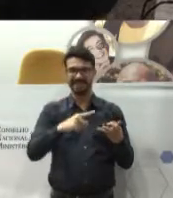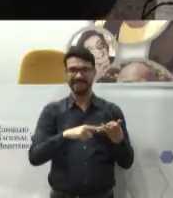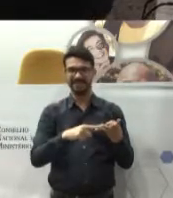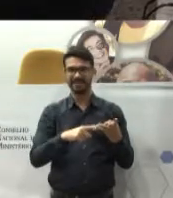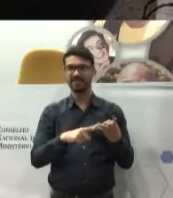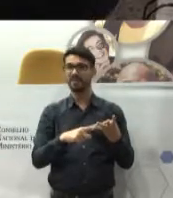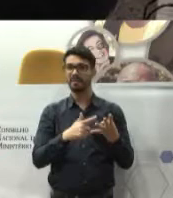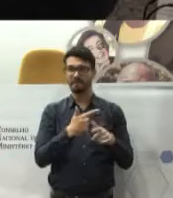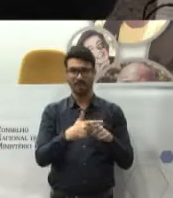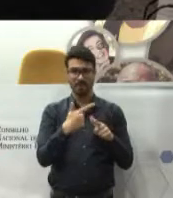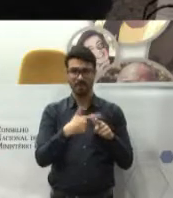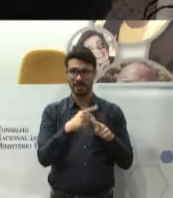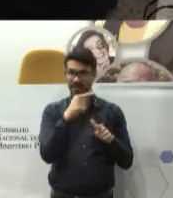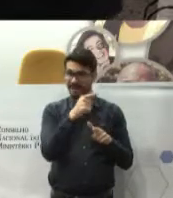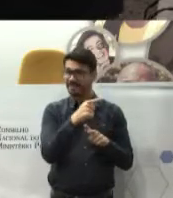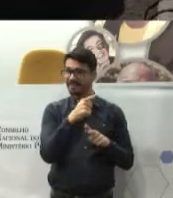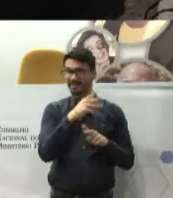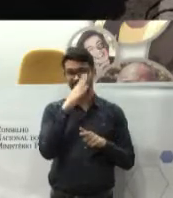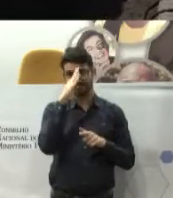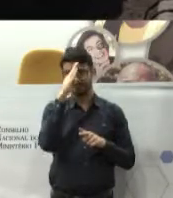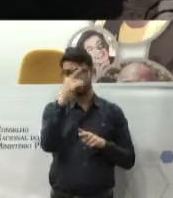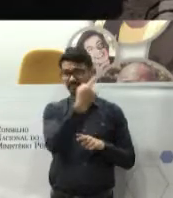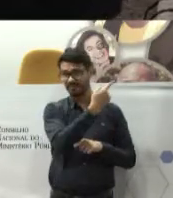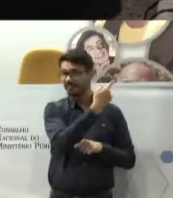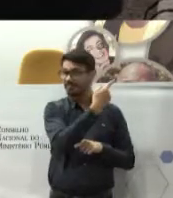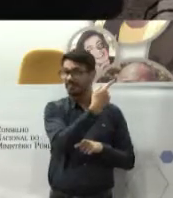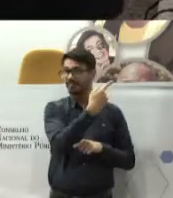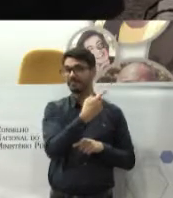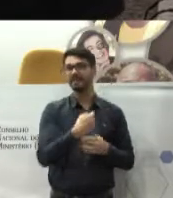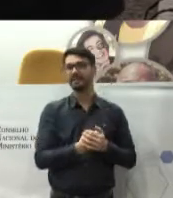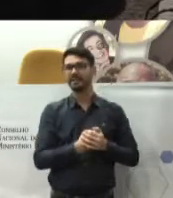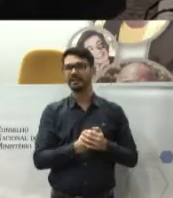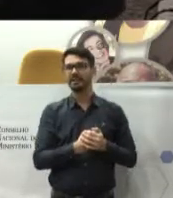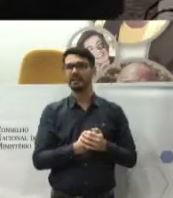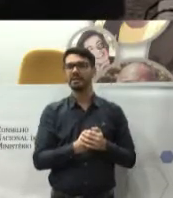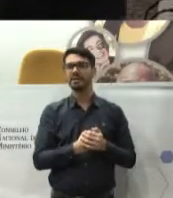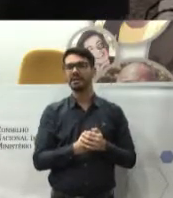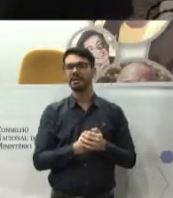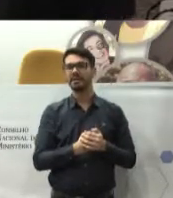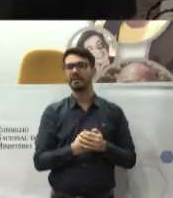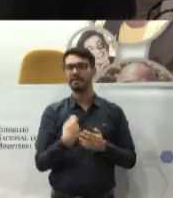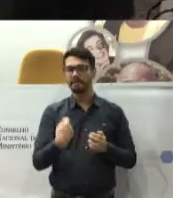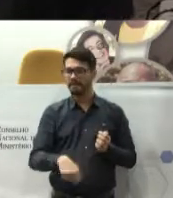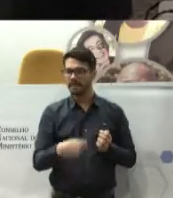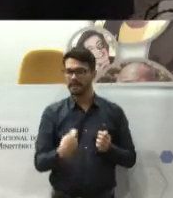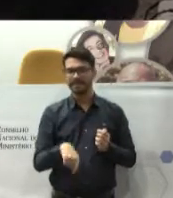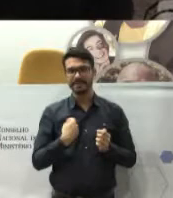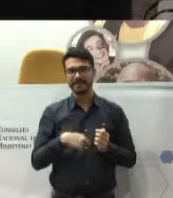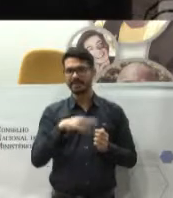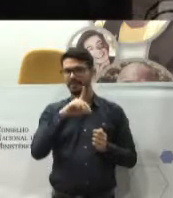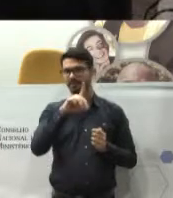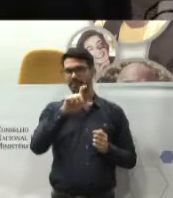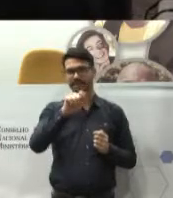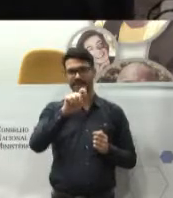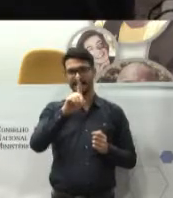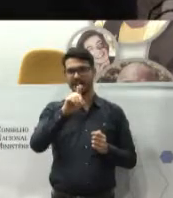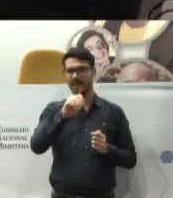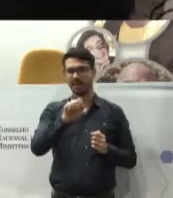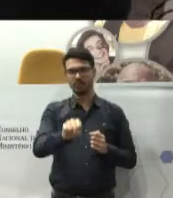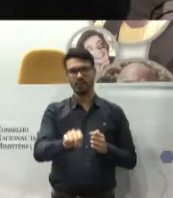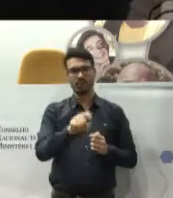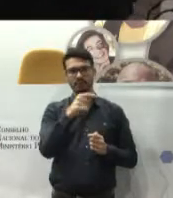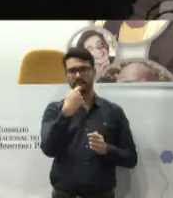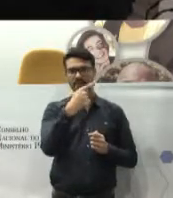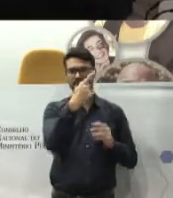que será feita a saúde do futuro, a tripla carga de doenças. Portanto, precisamos ter esses dados, e certamente os temos, mas